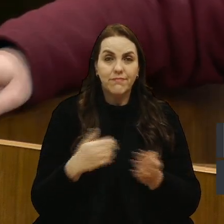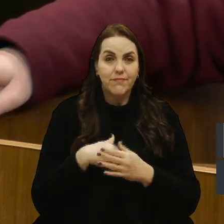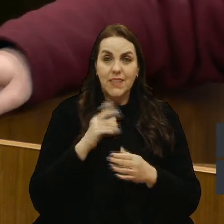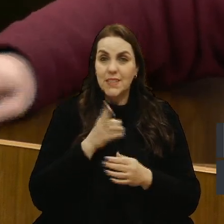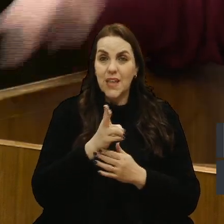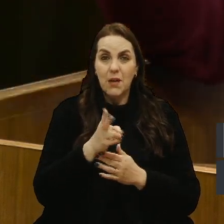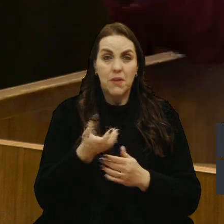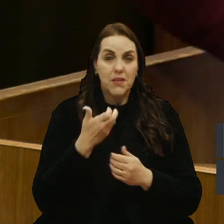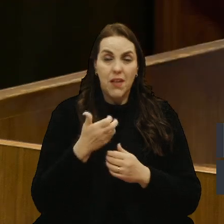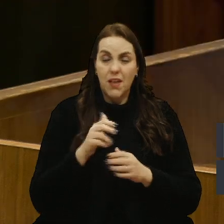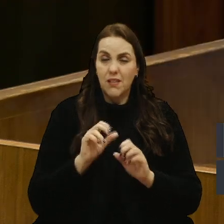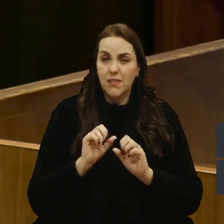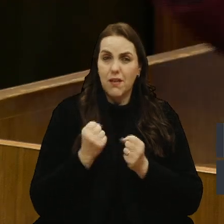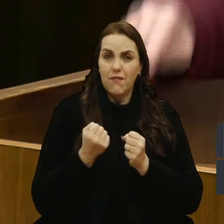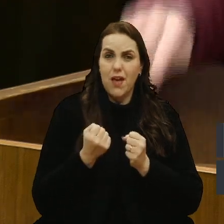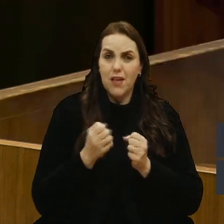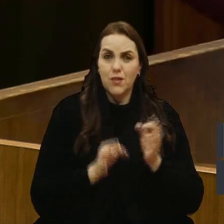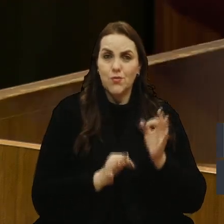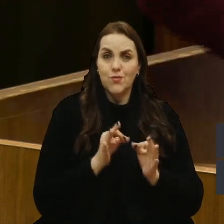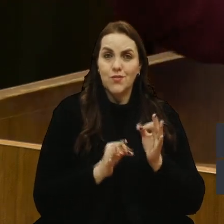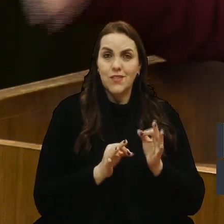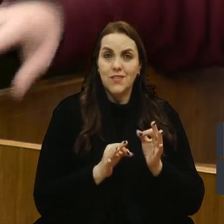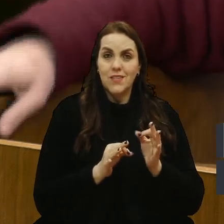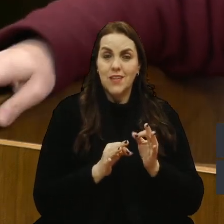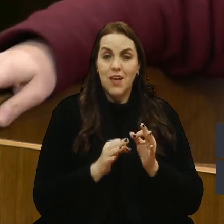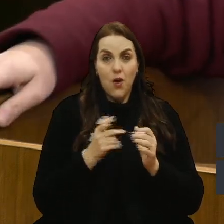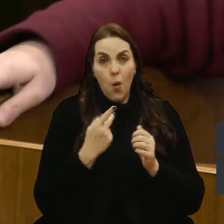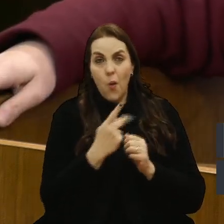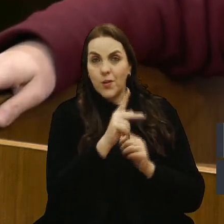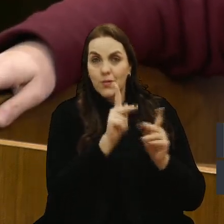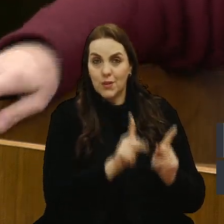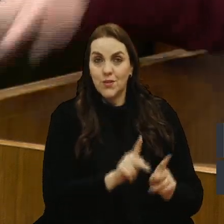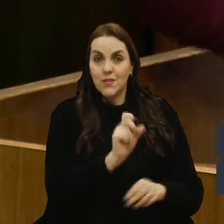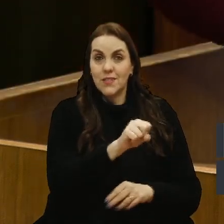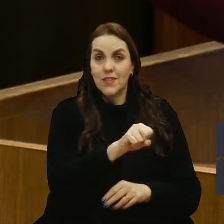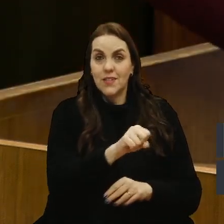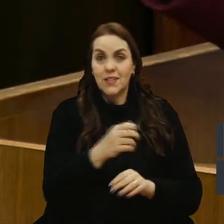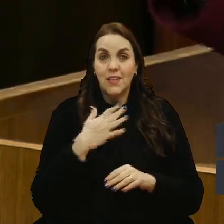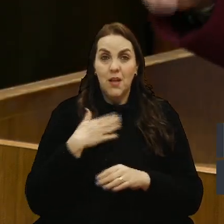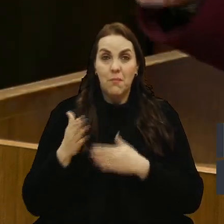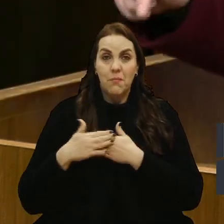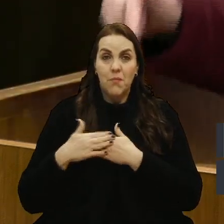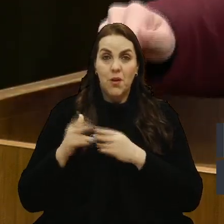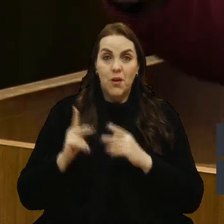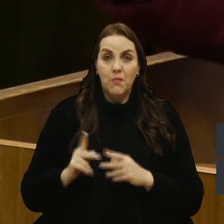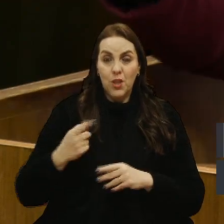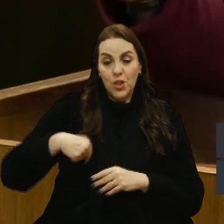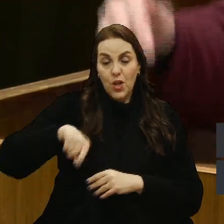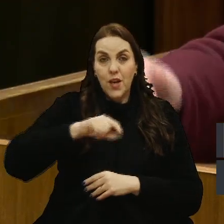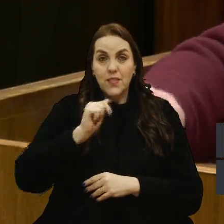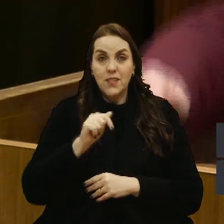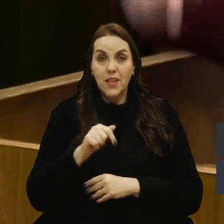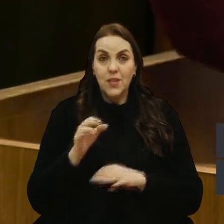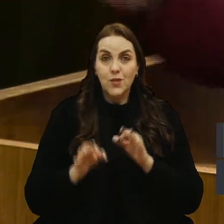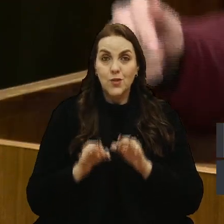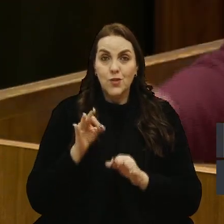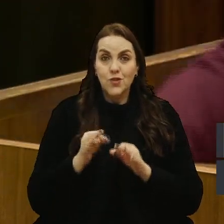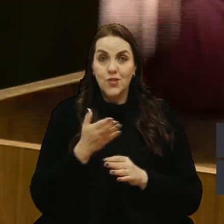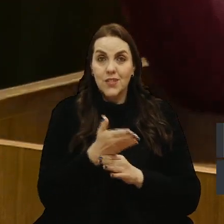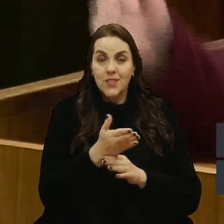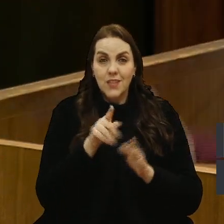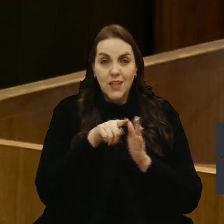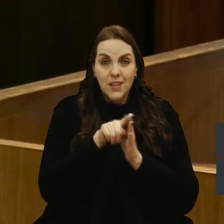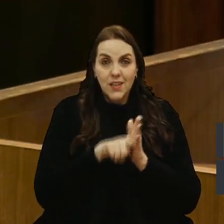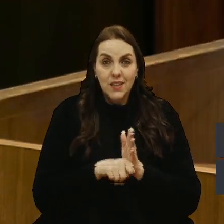Paladinos defendem justiça quando é para os outros. Quando é para a gente aqui fazer justiça,